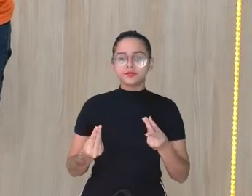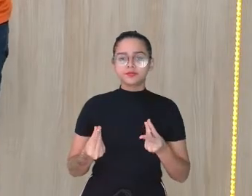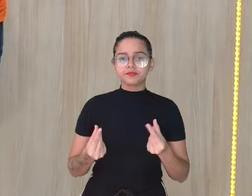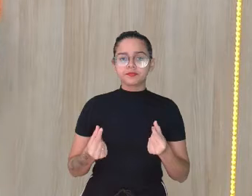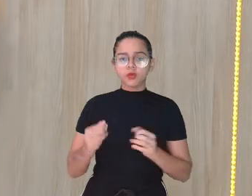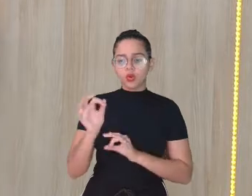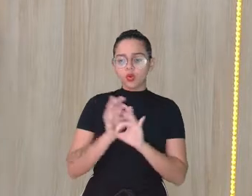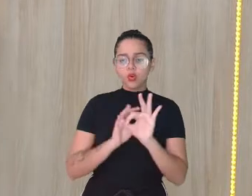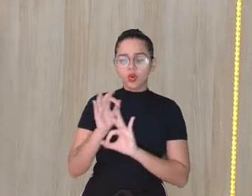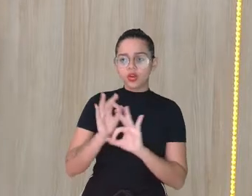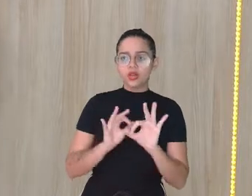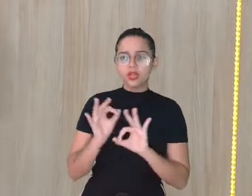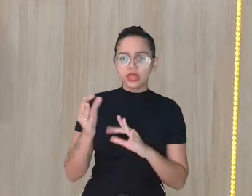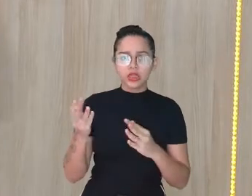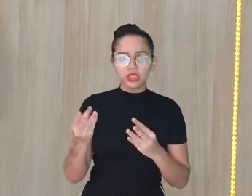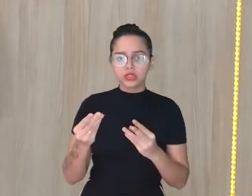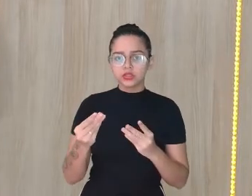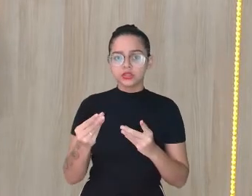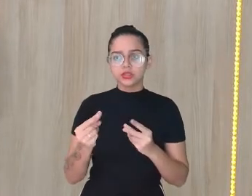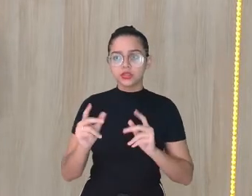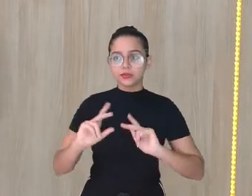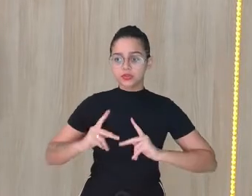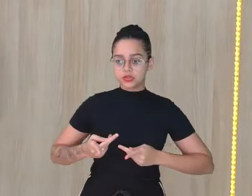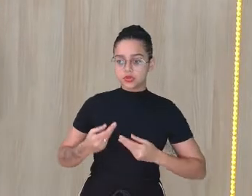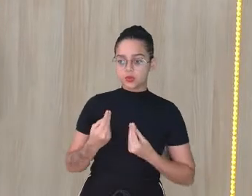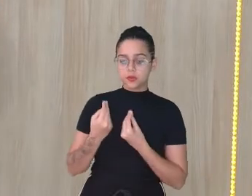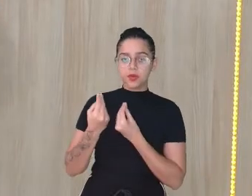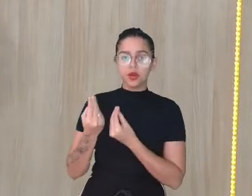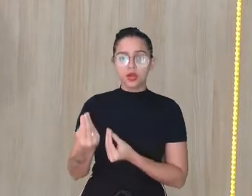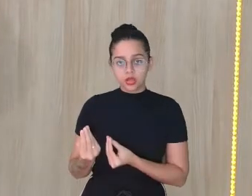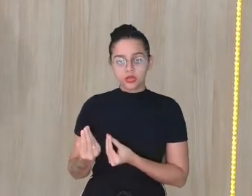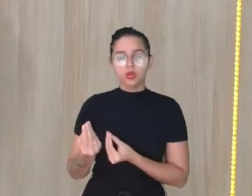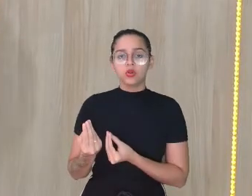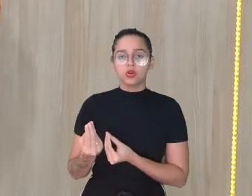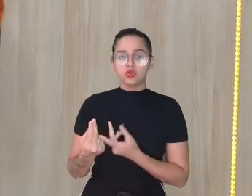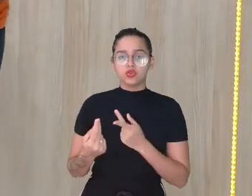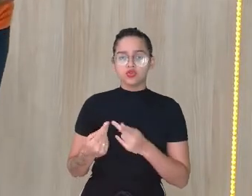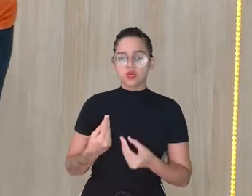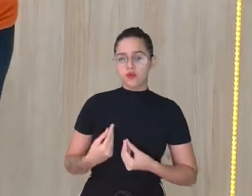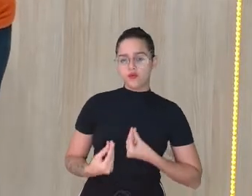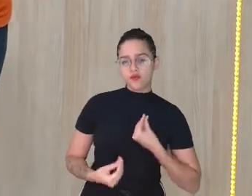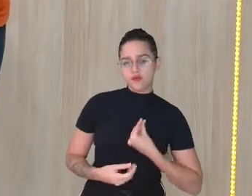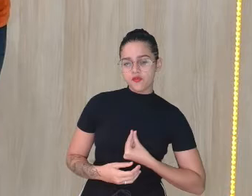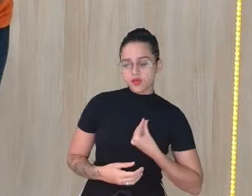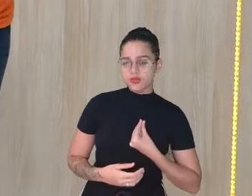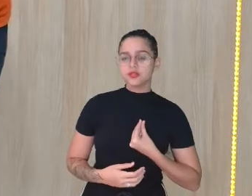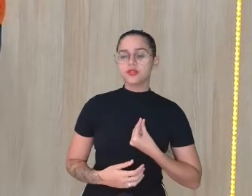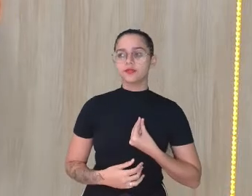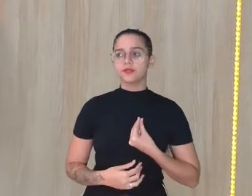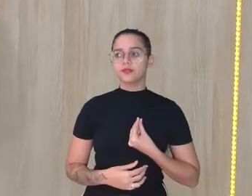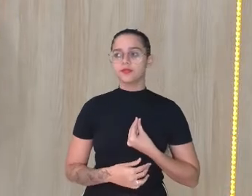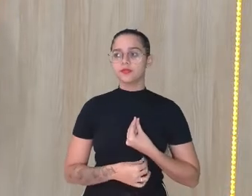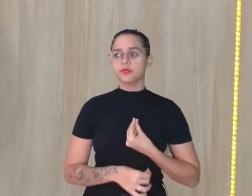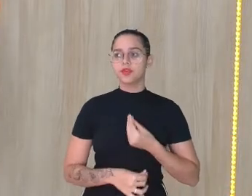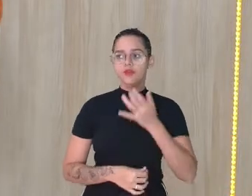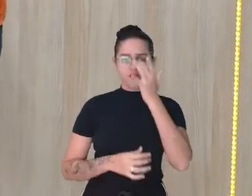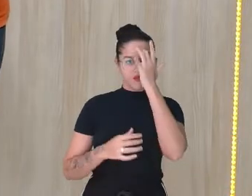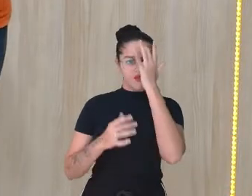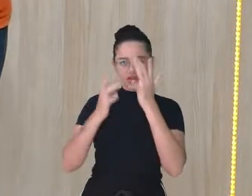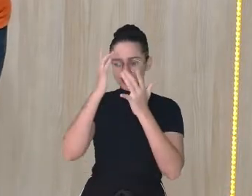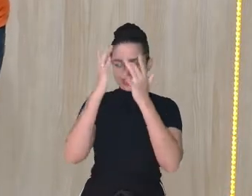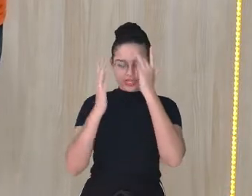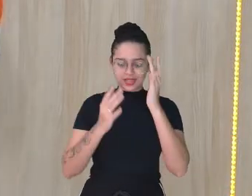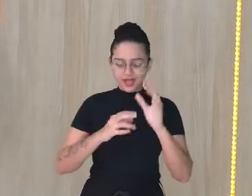ele organiza para o ser humano a sua convivência, a sua vivência, as facilidades de